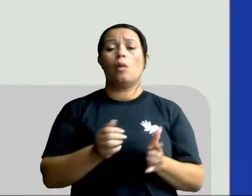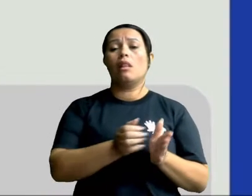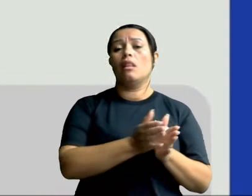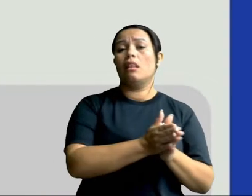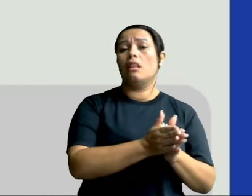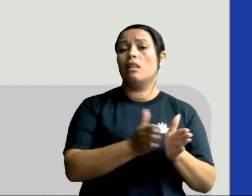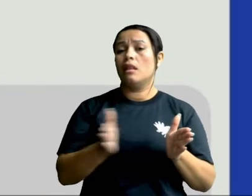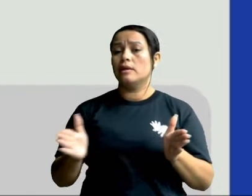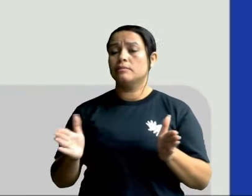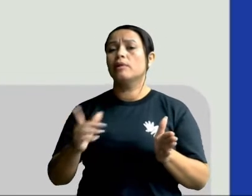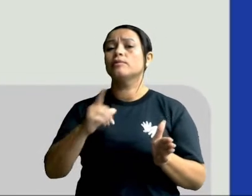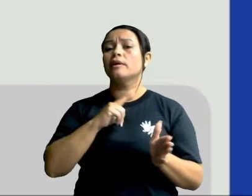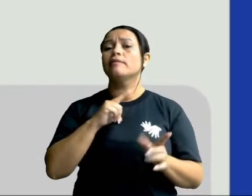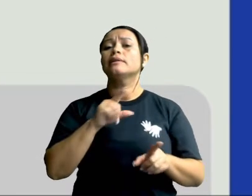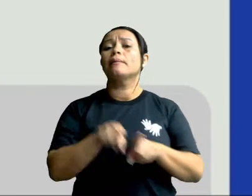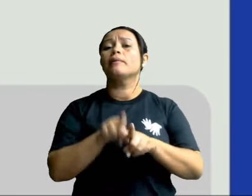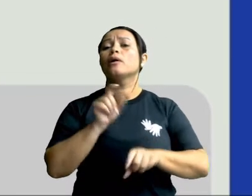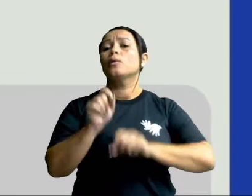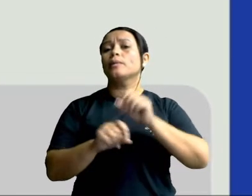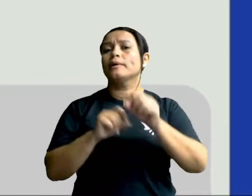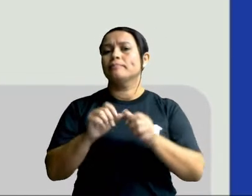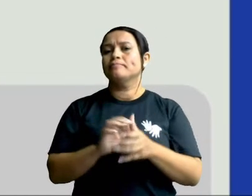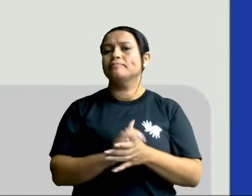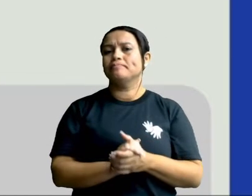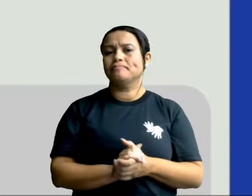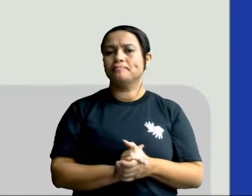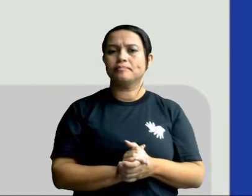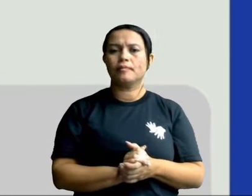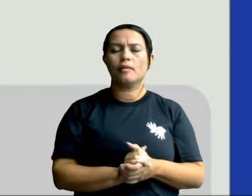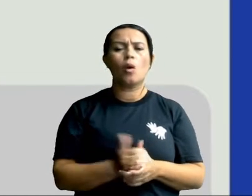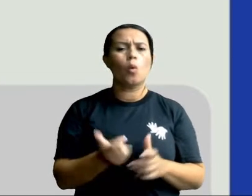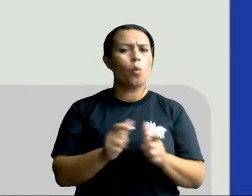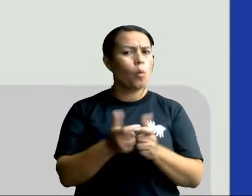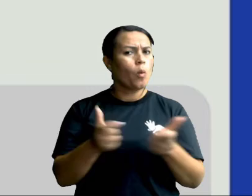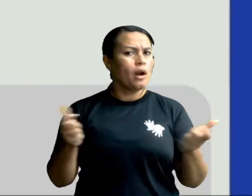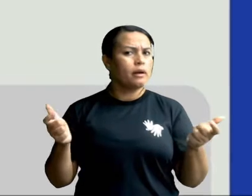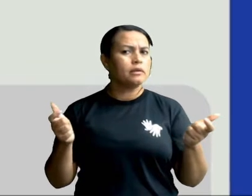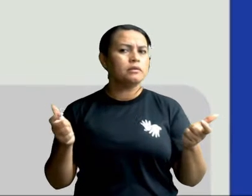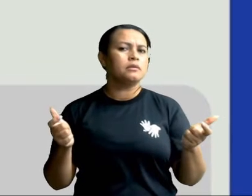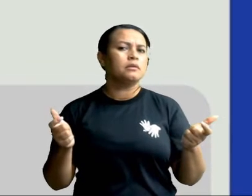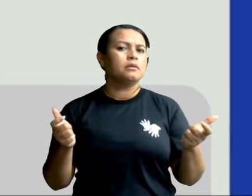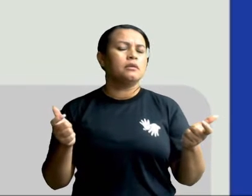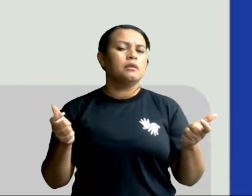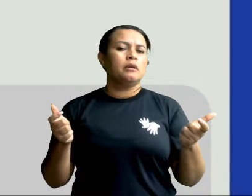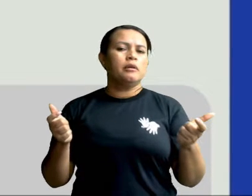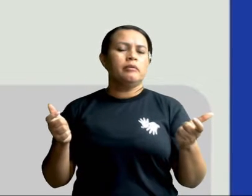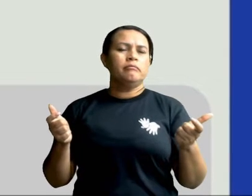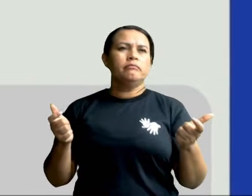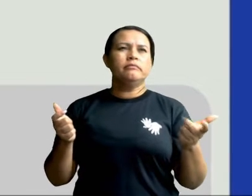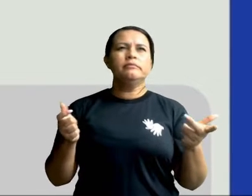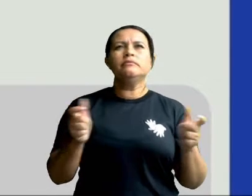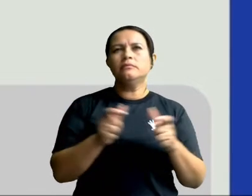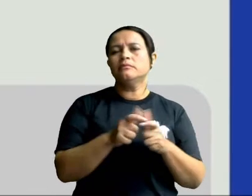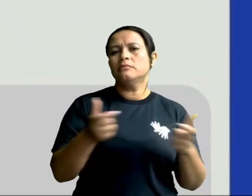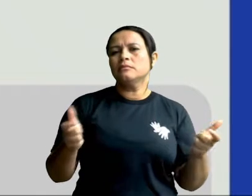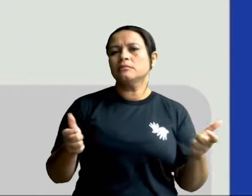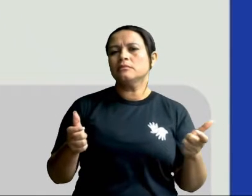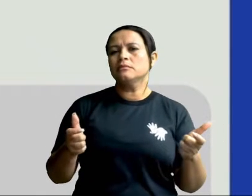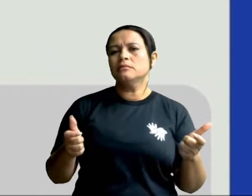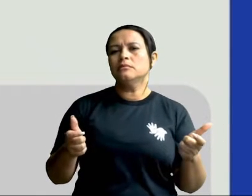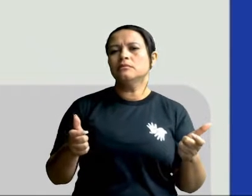Nesse período, houve também uma grande como é que se diz? Uma